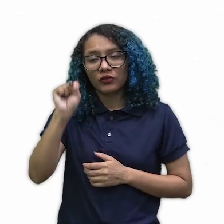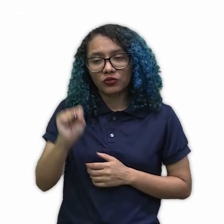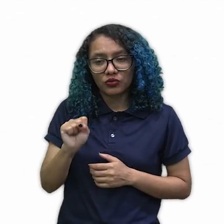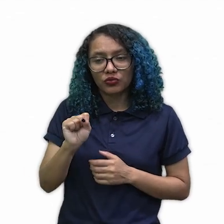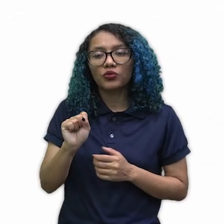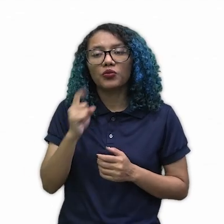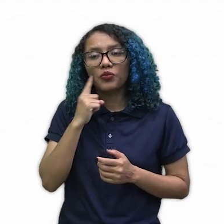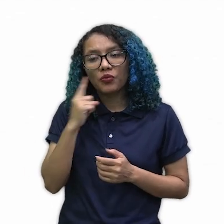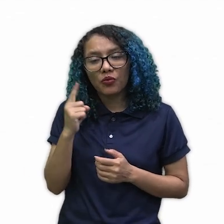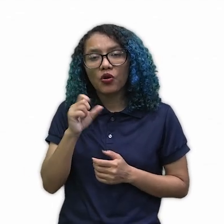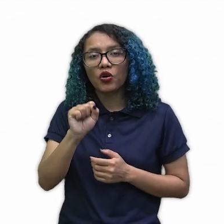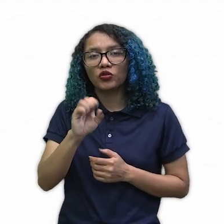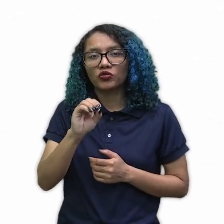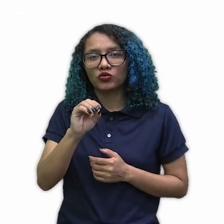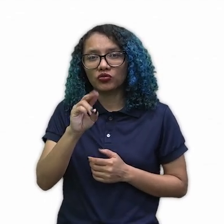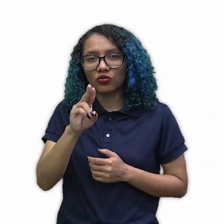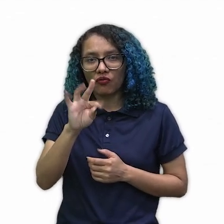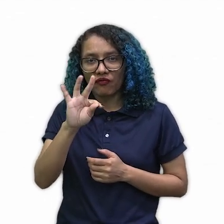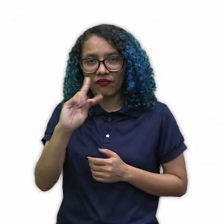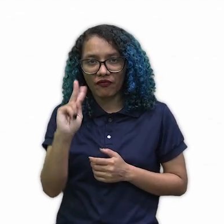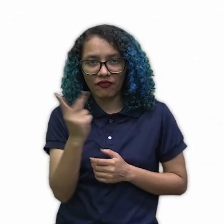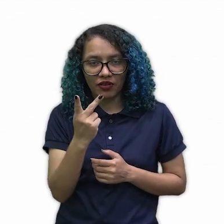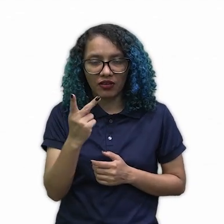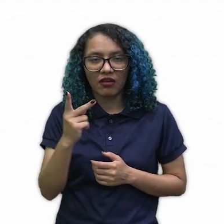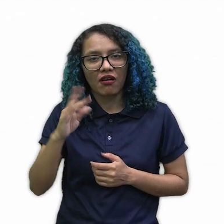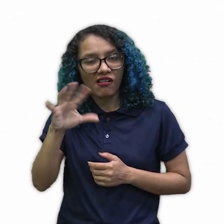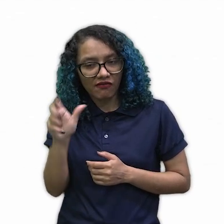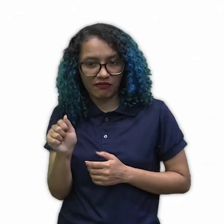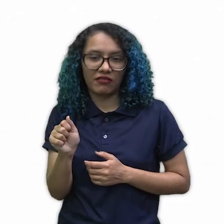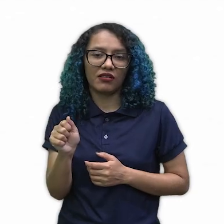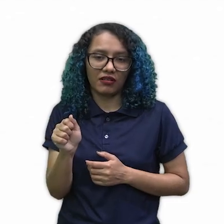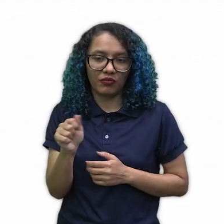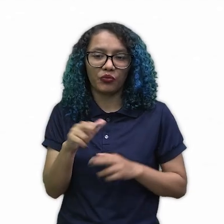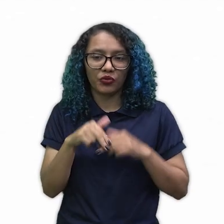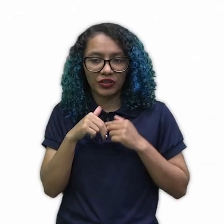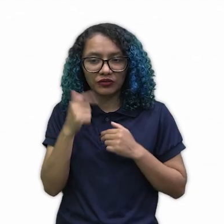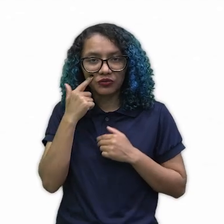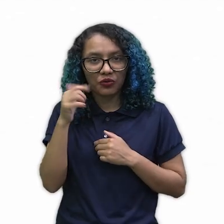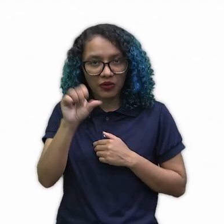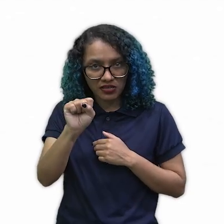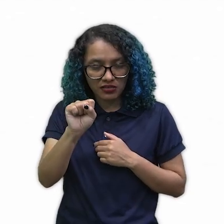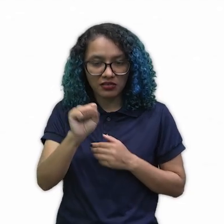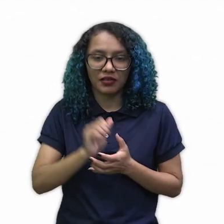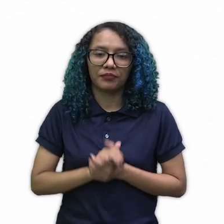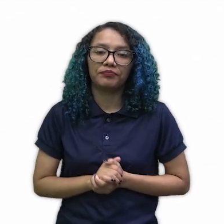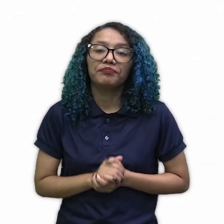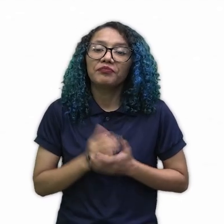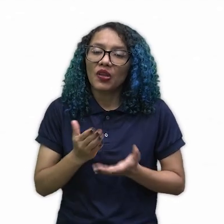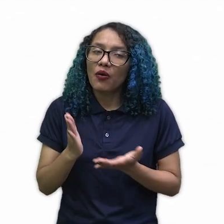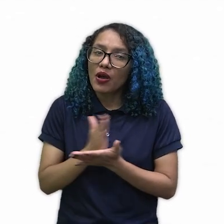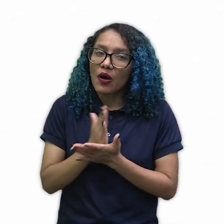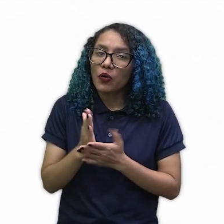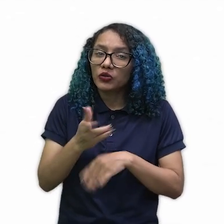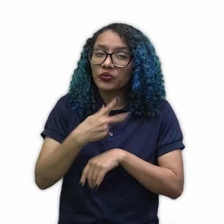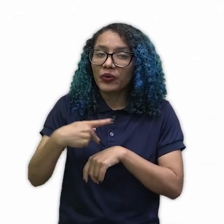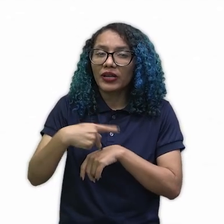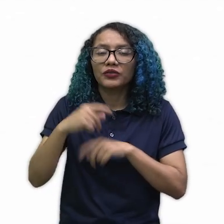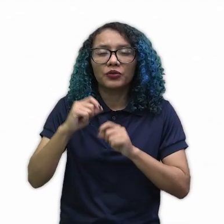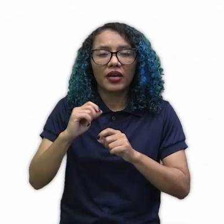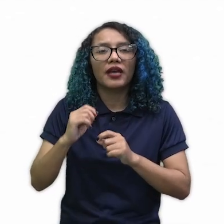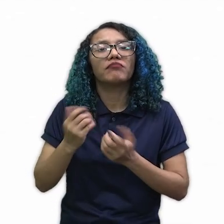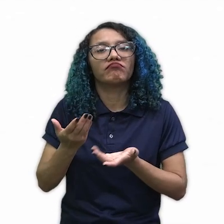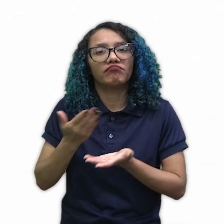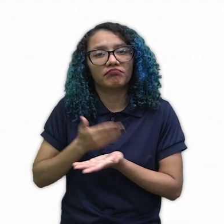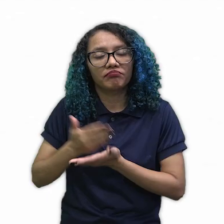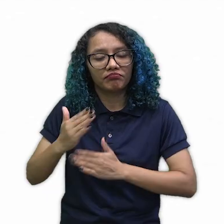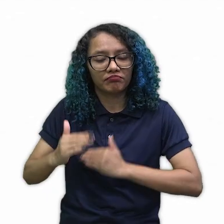BRICS. Agora, esse grupo, gente, são países que ainda estão em desenvolvimento, né? Está ocorrendo ali o desenvolvimento